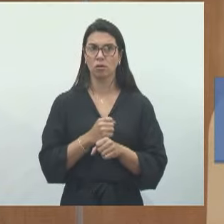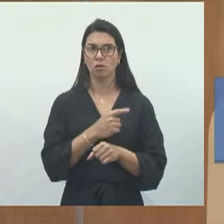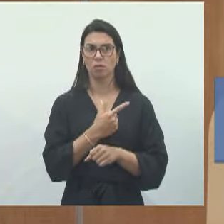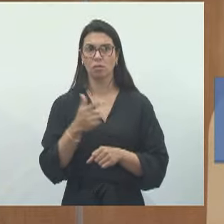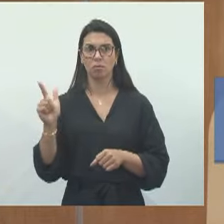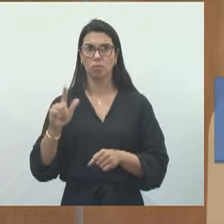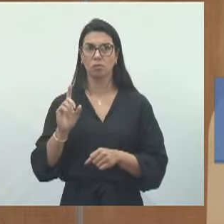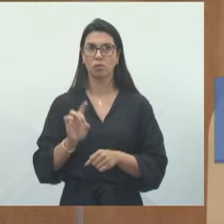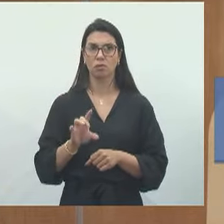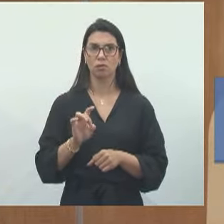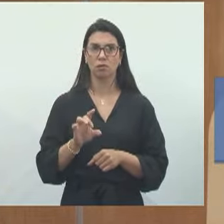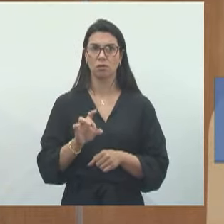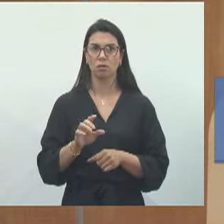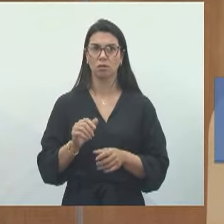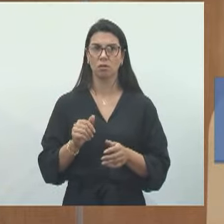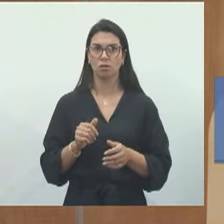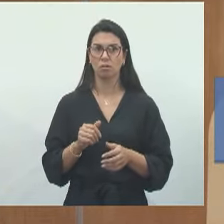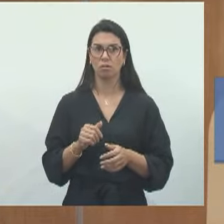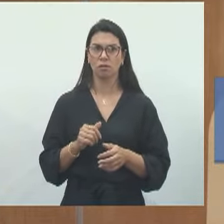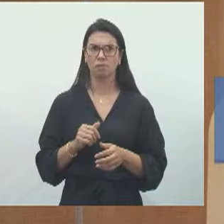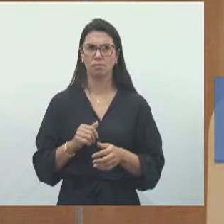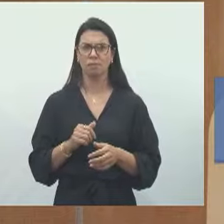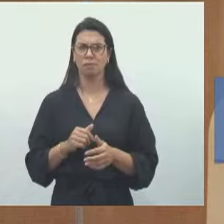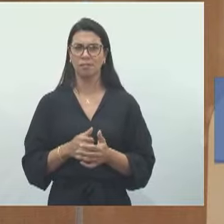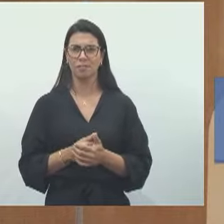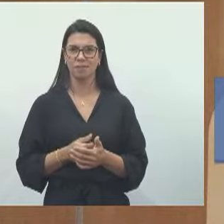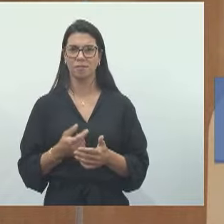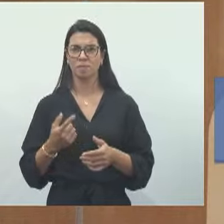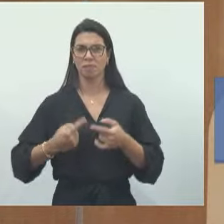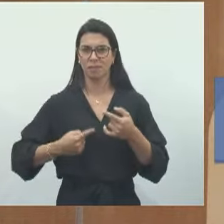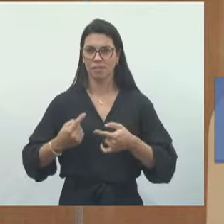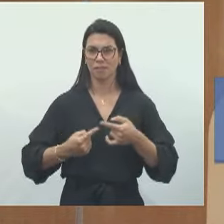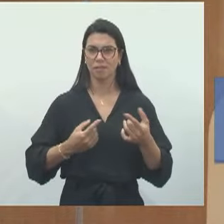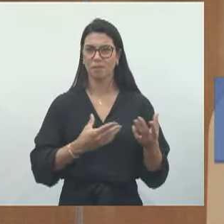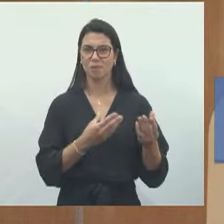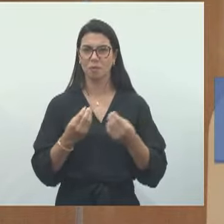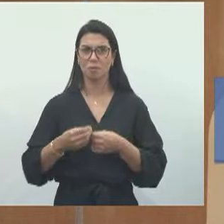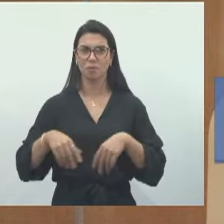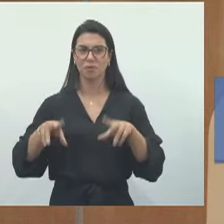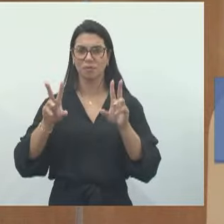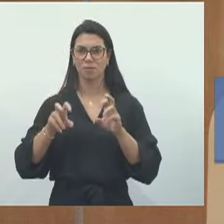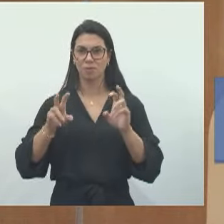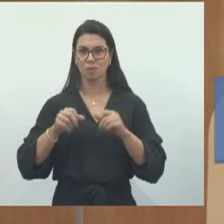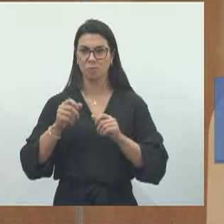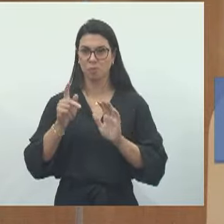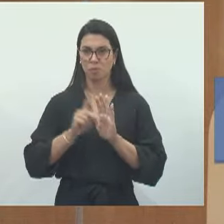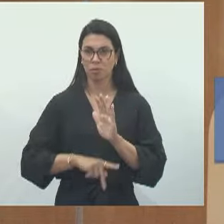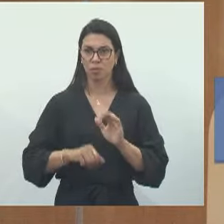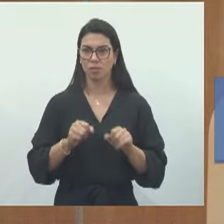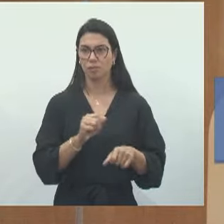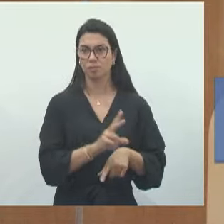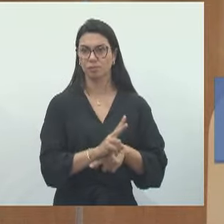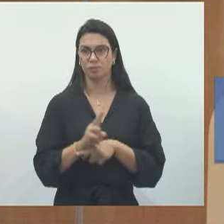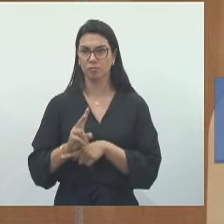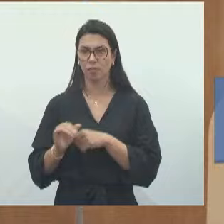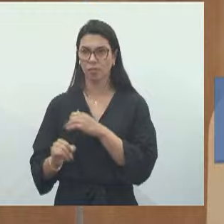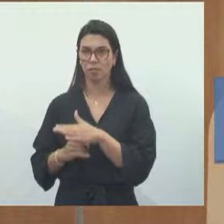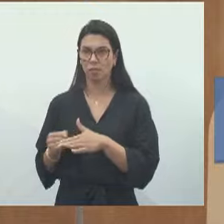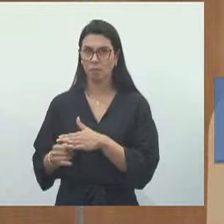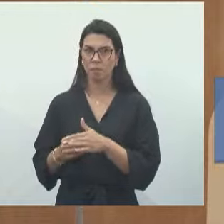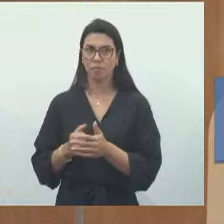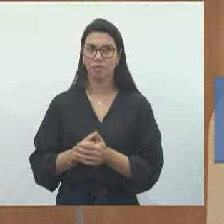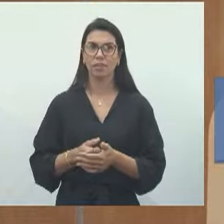acho que os debates, ele é importante para isso, o crescimento. A gente debateu muito aqui em relação desse projeto da devolução, que na